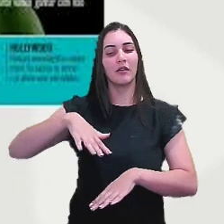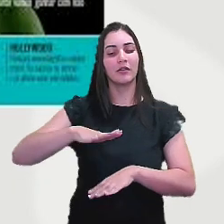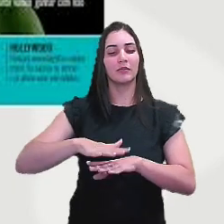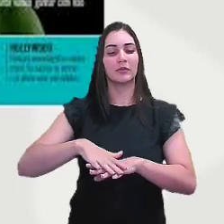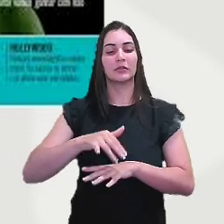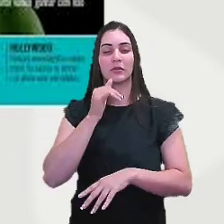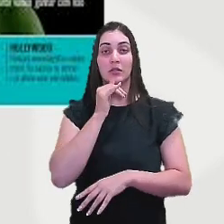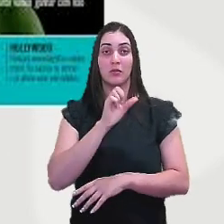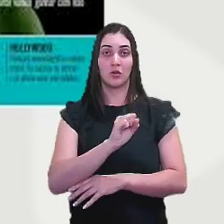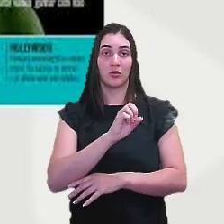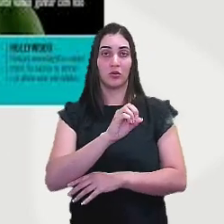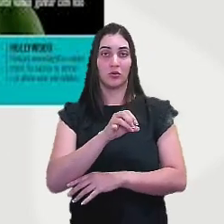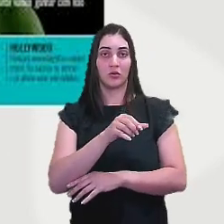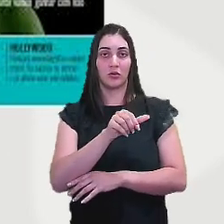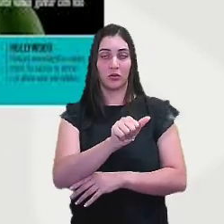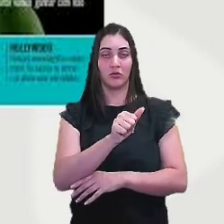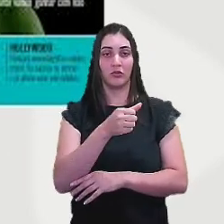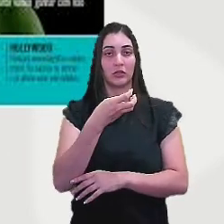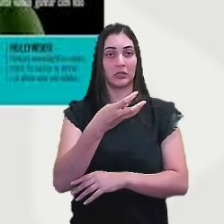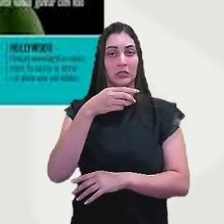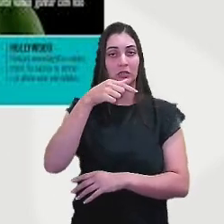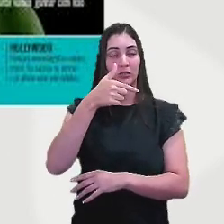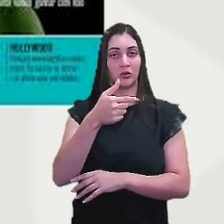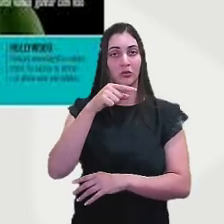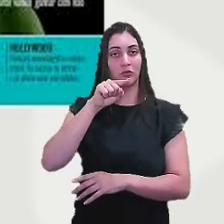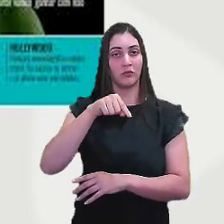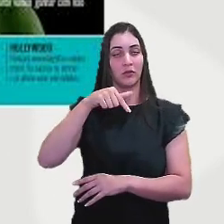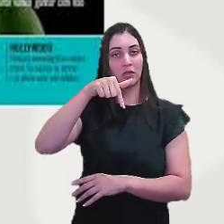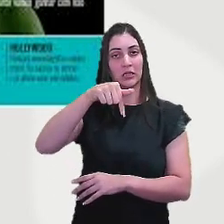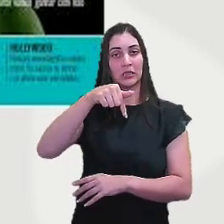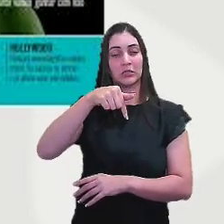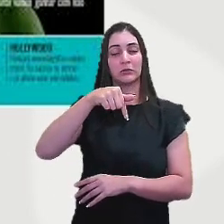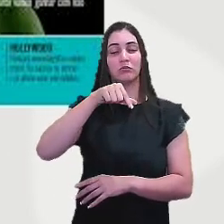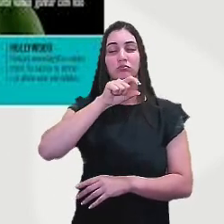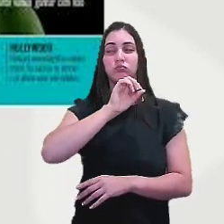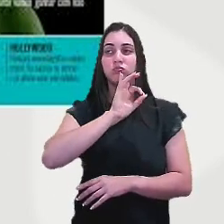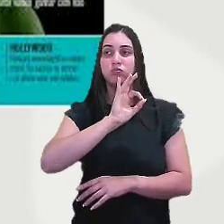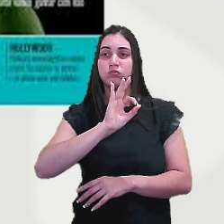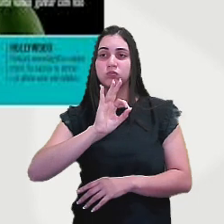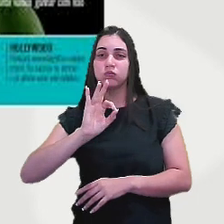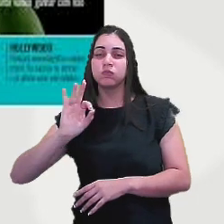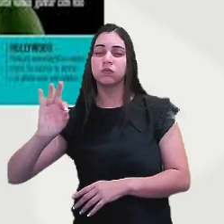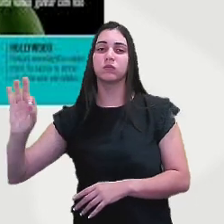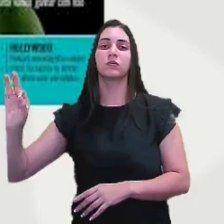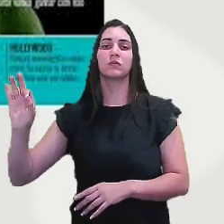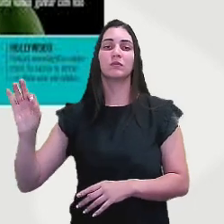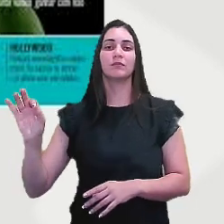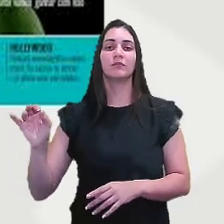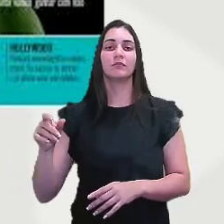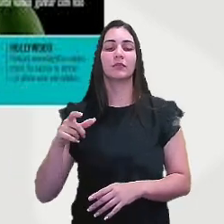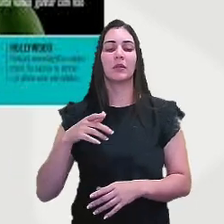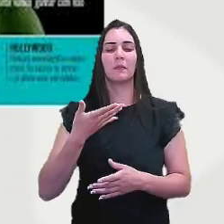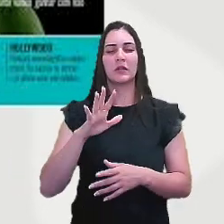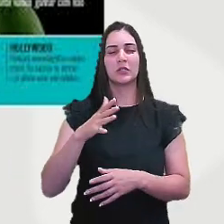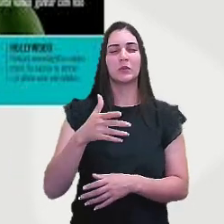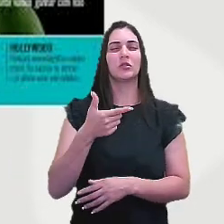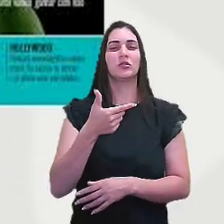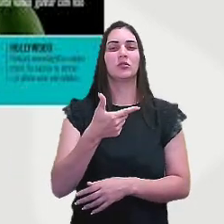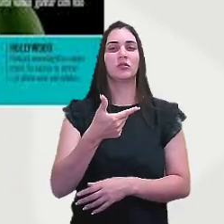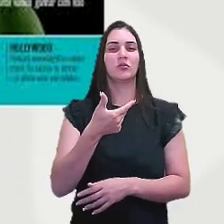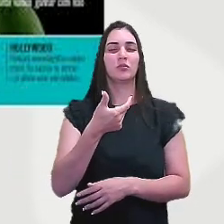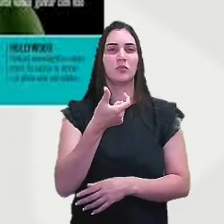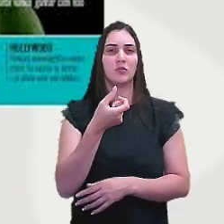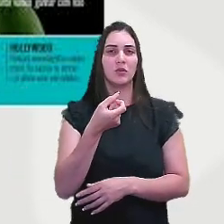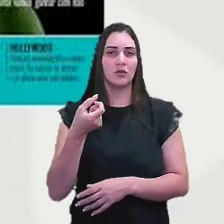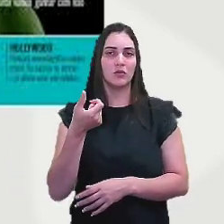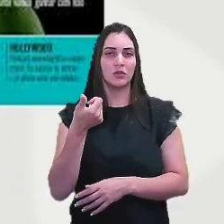soja, 32,7 milhões de hectares, né? Só para vocês terem, isso são levantamentos de 2016 e 2017, tá? Para ficar